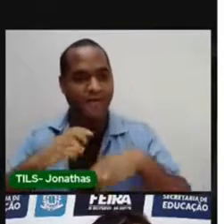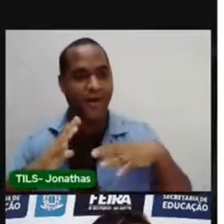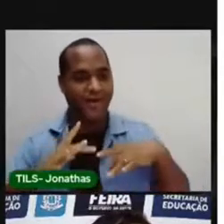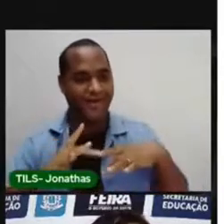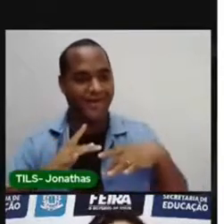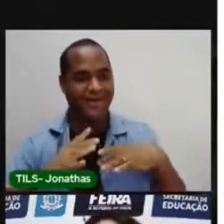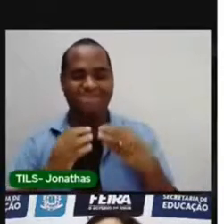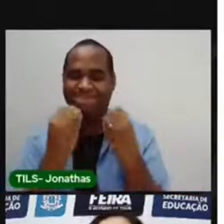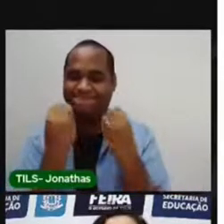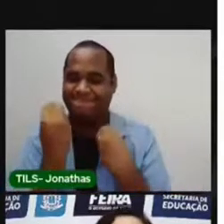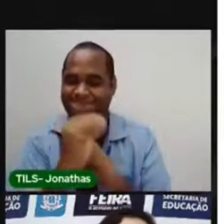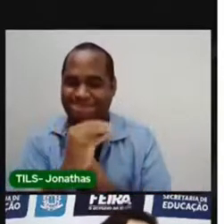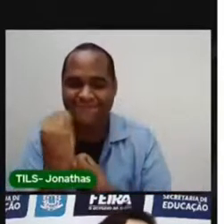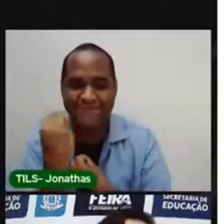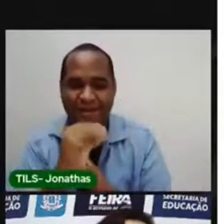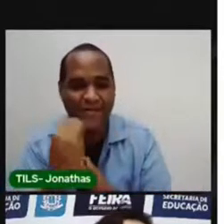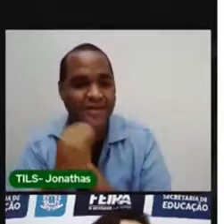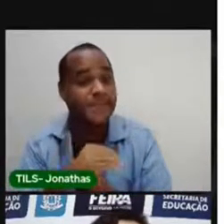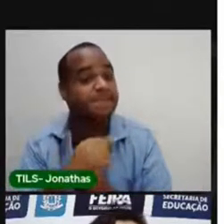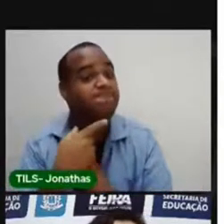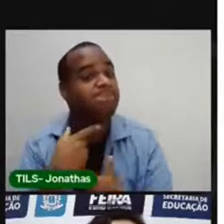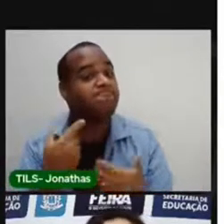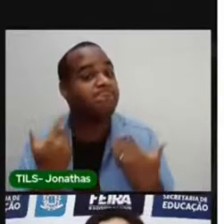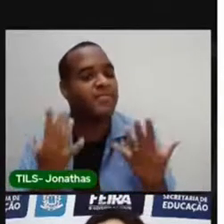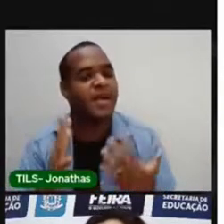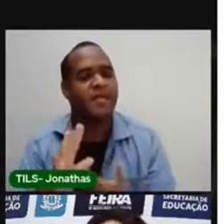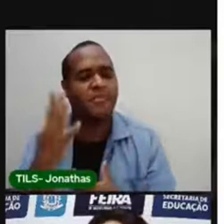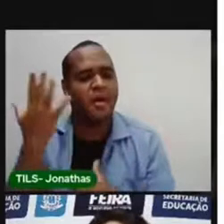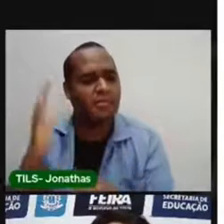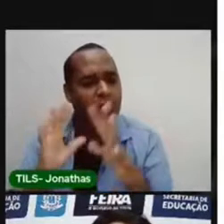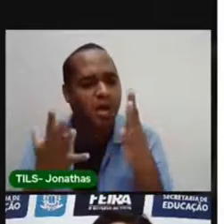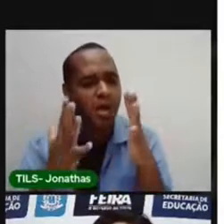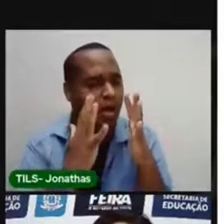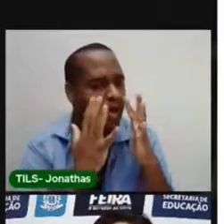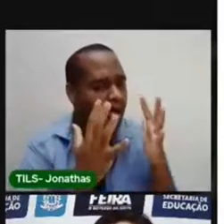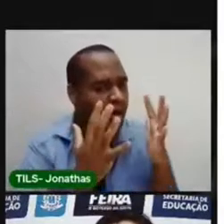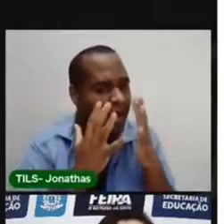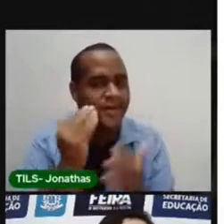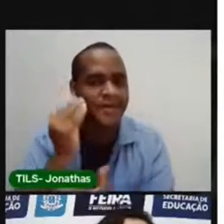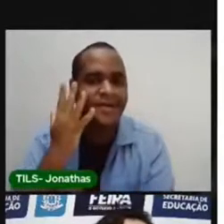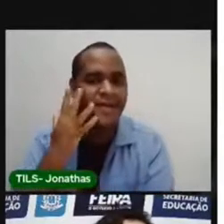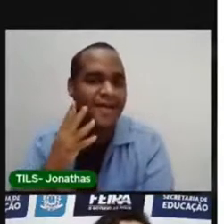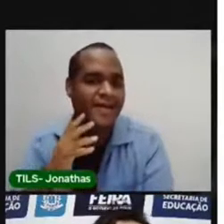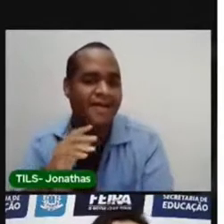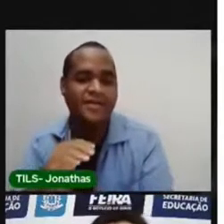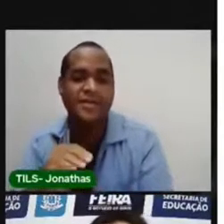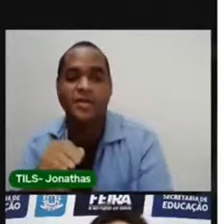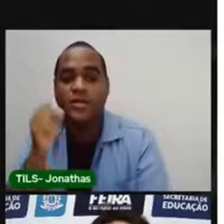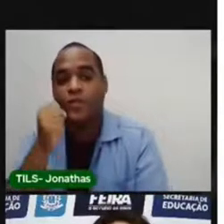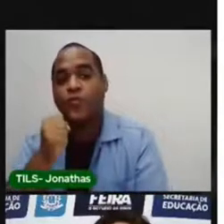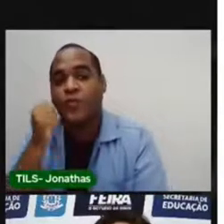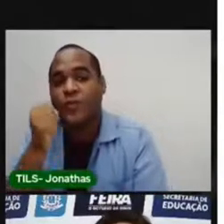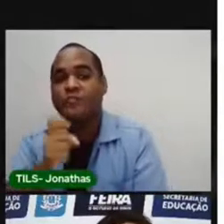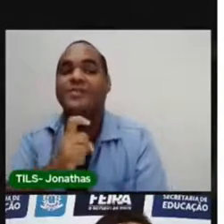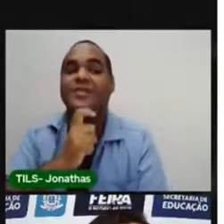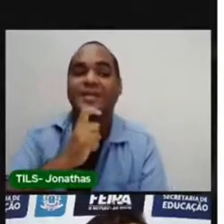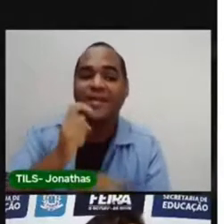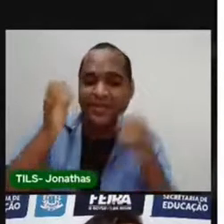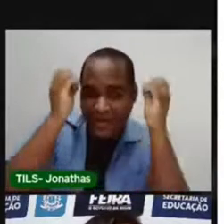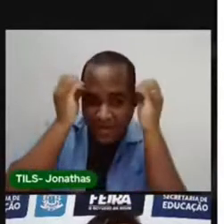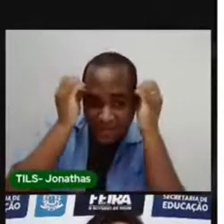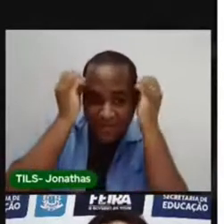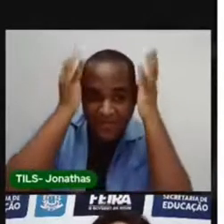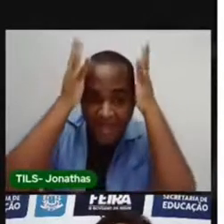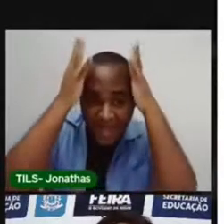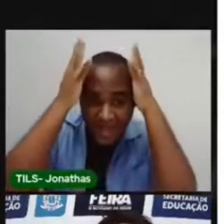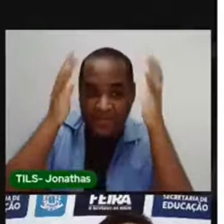então. E geralmente eu ouço as meninas cantando assim: suco gelado,